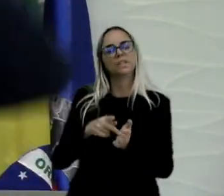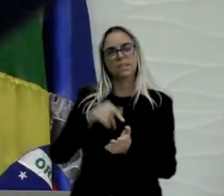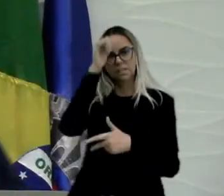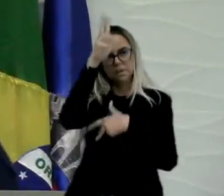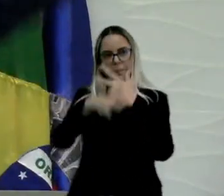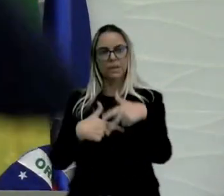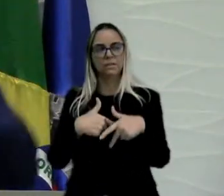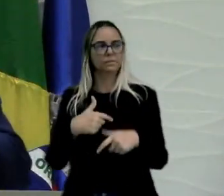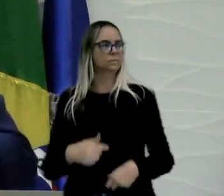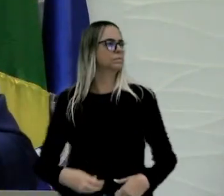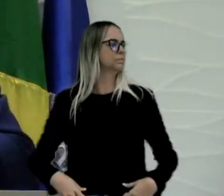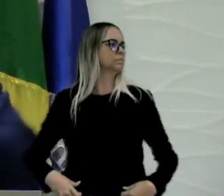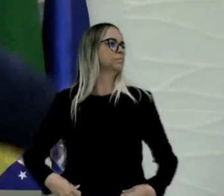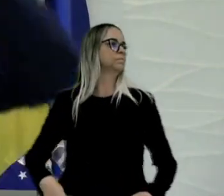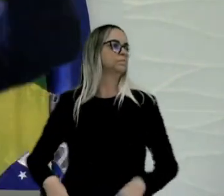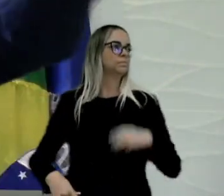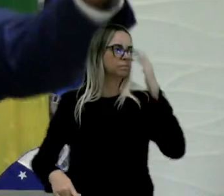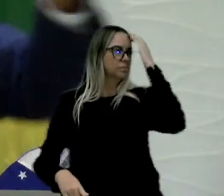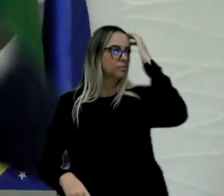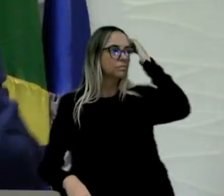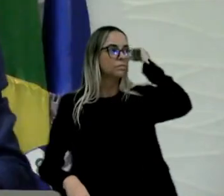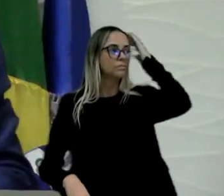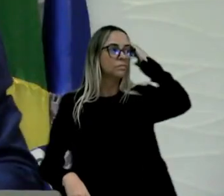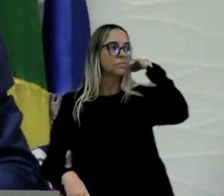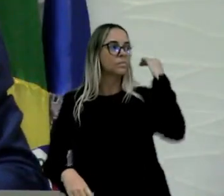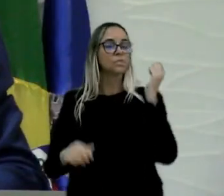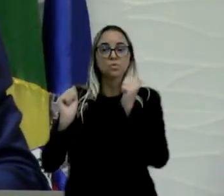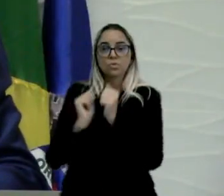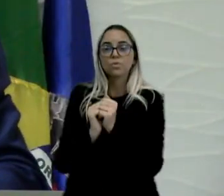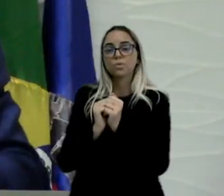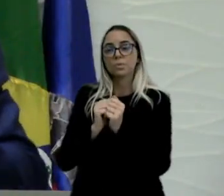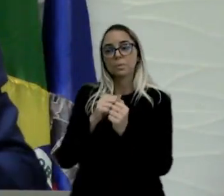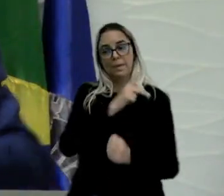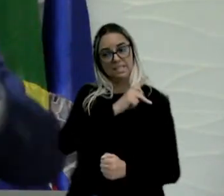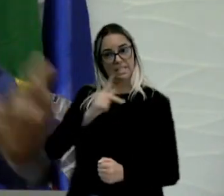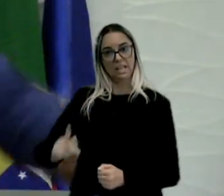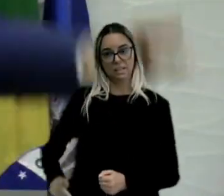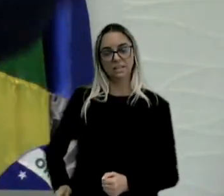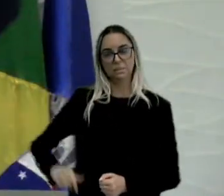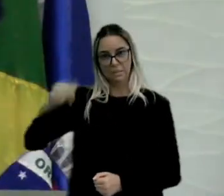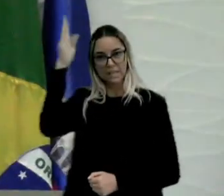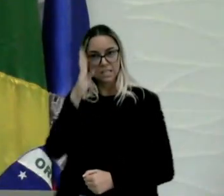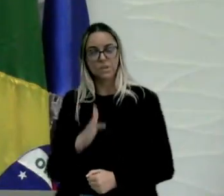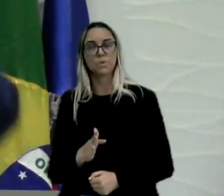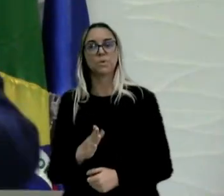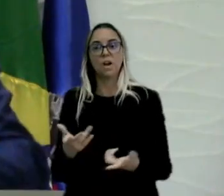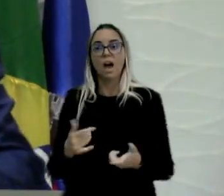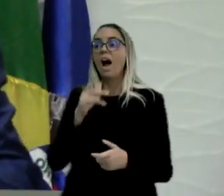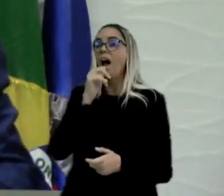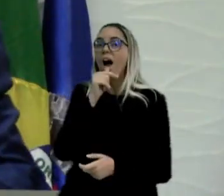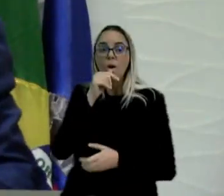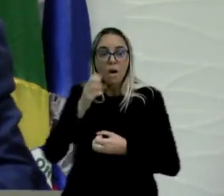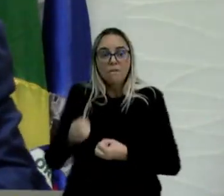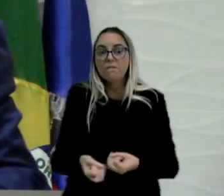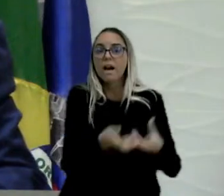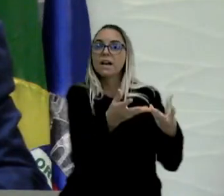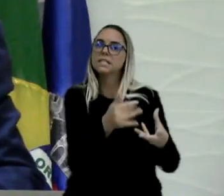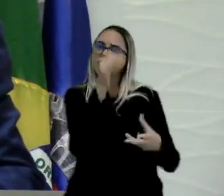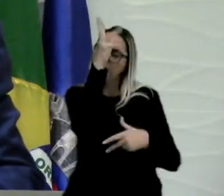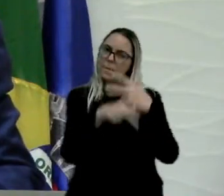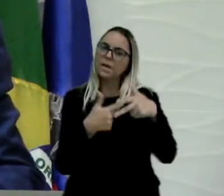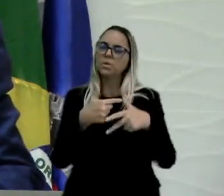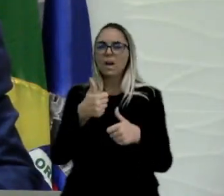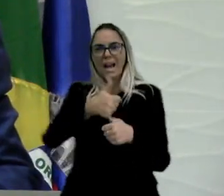esse negócio da governadora lá do lado do Presidente da República dizer ah vai água pass Bento do Una faz